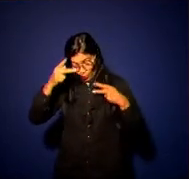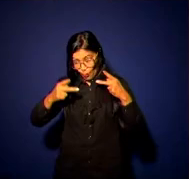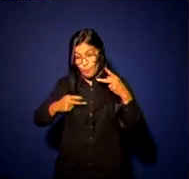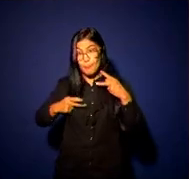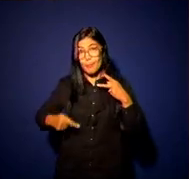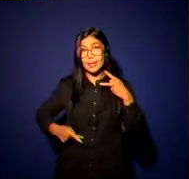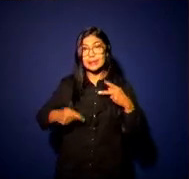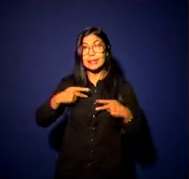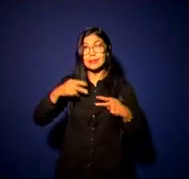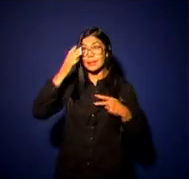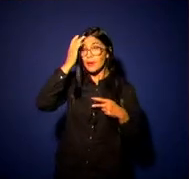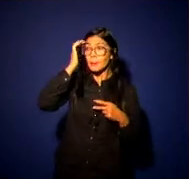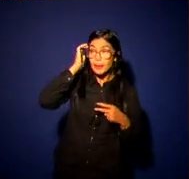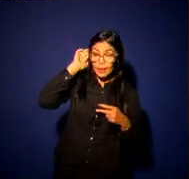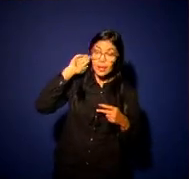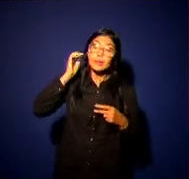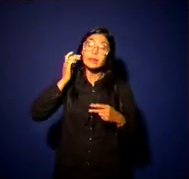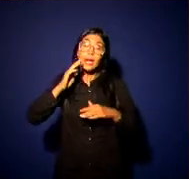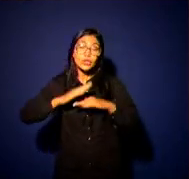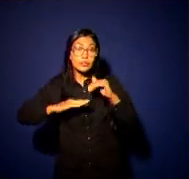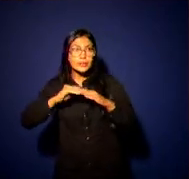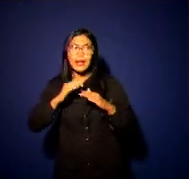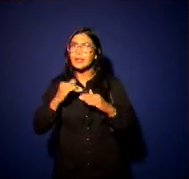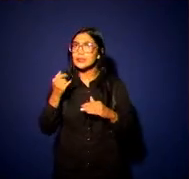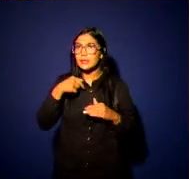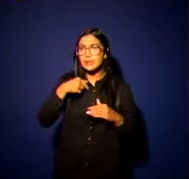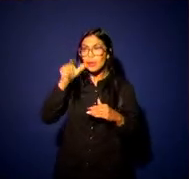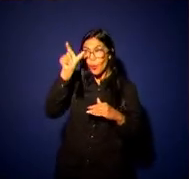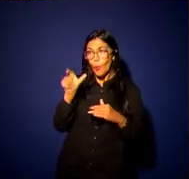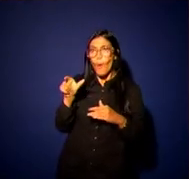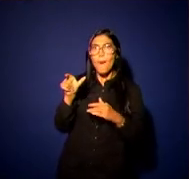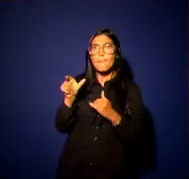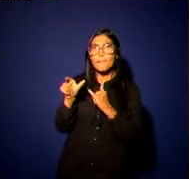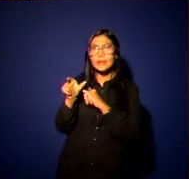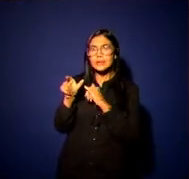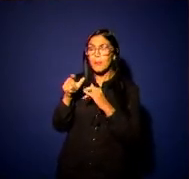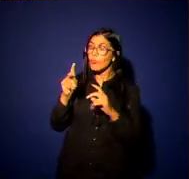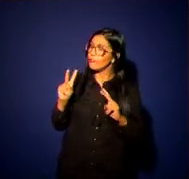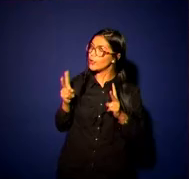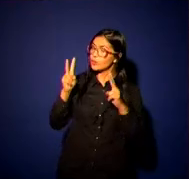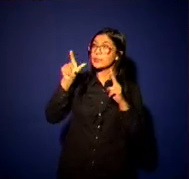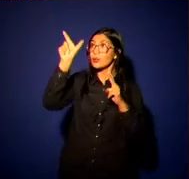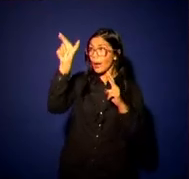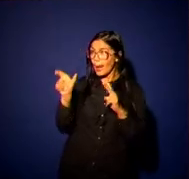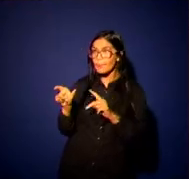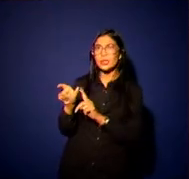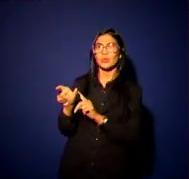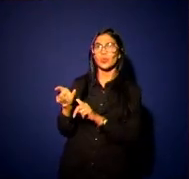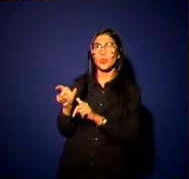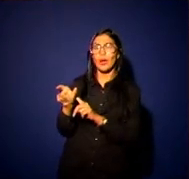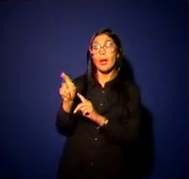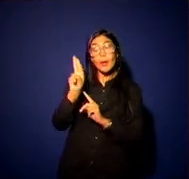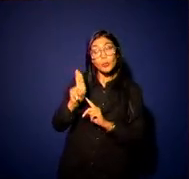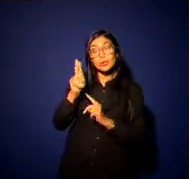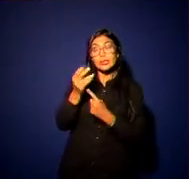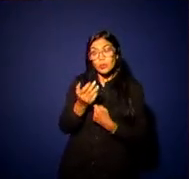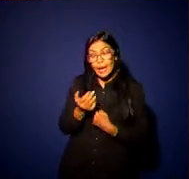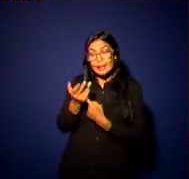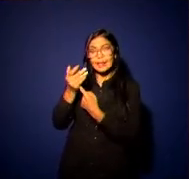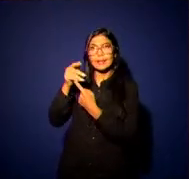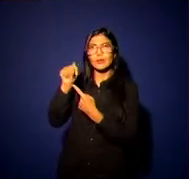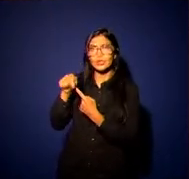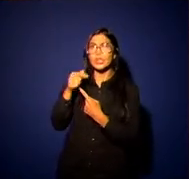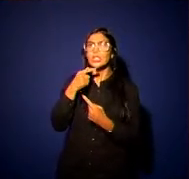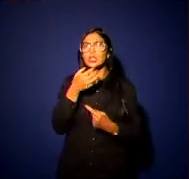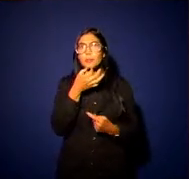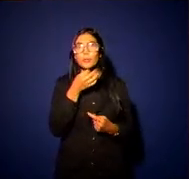liberar os seres humanos para atividades que são essenciais valorizando as pessoas ao empregar tecnologia então a gente pode até